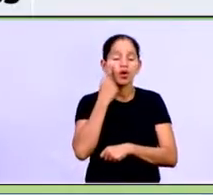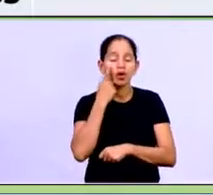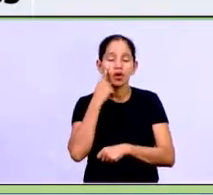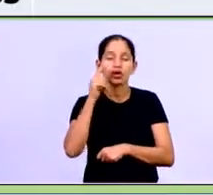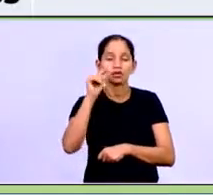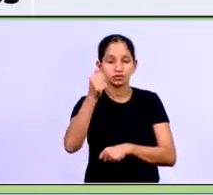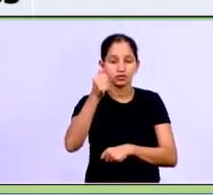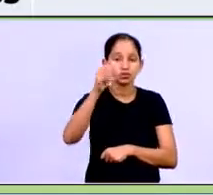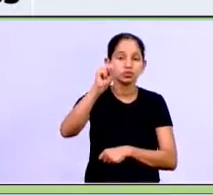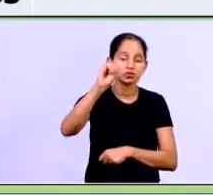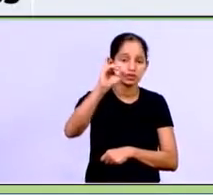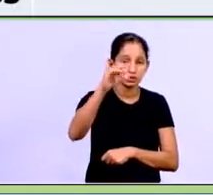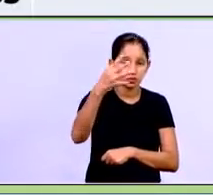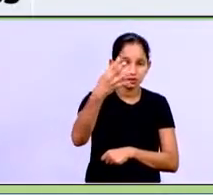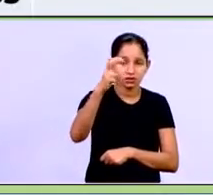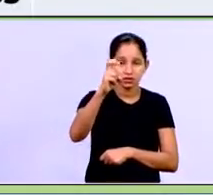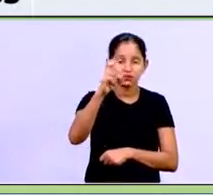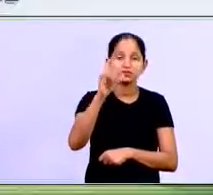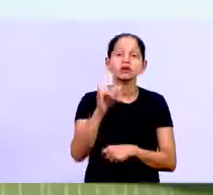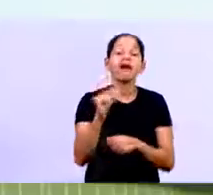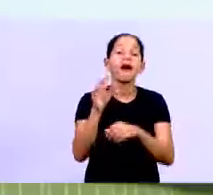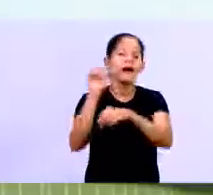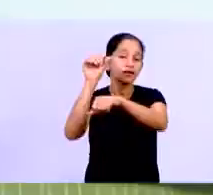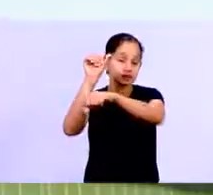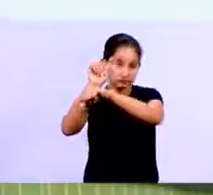845,29, ok?